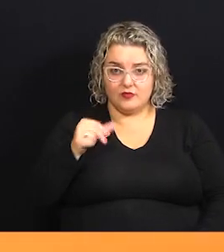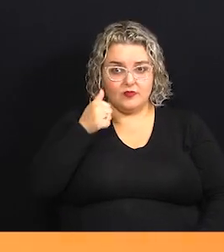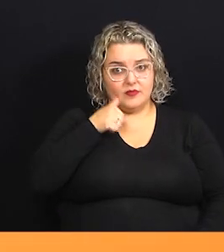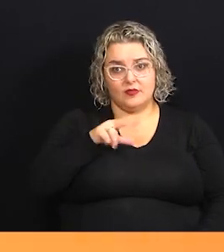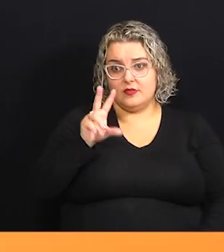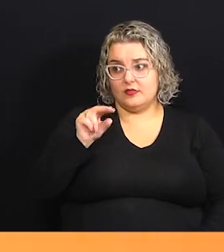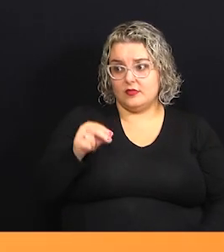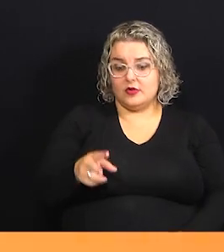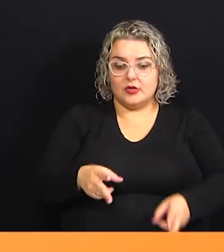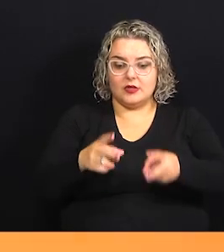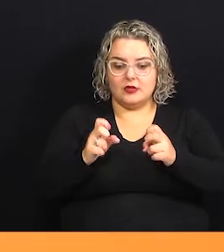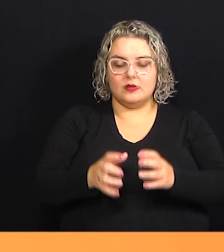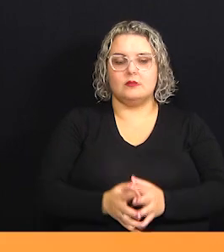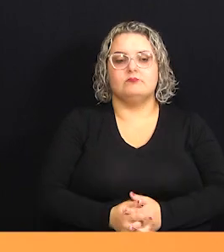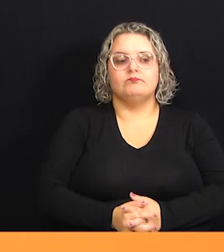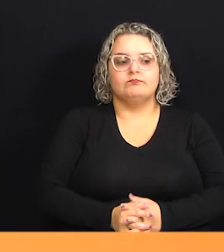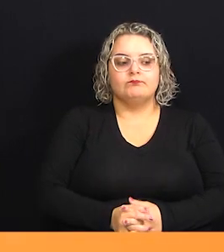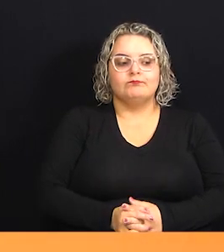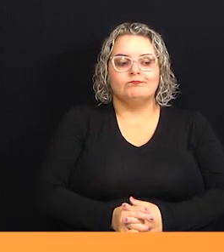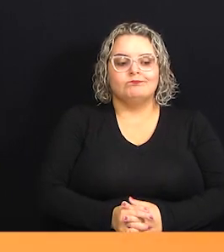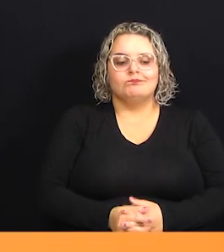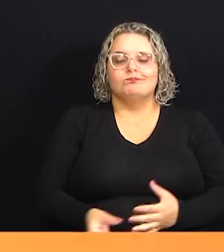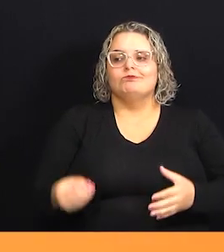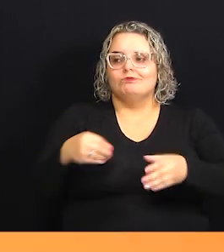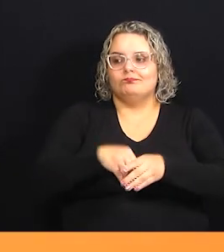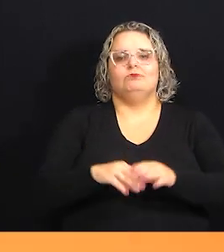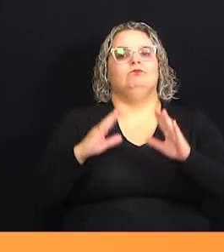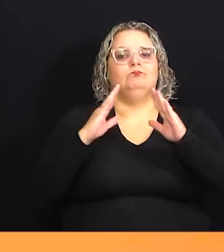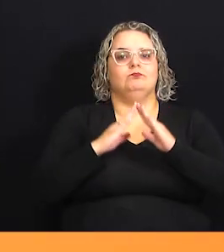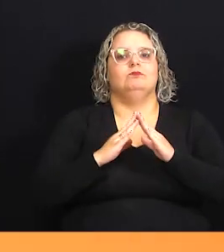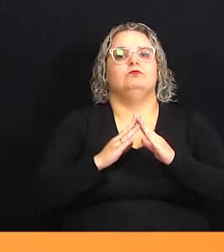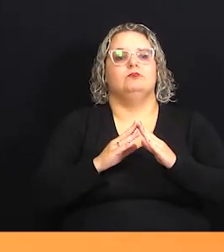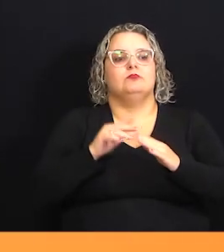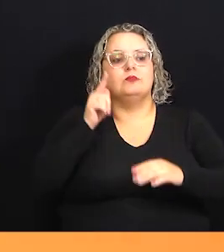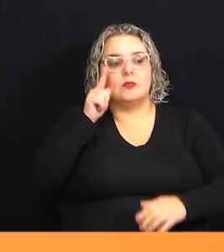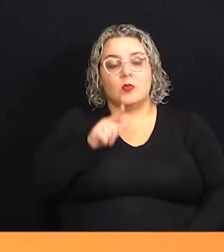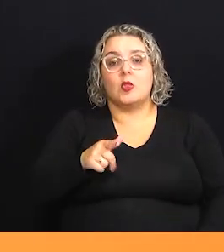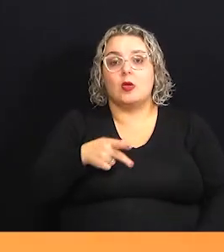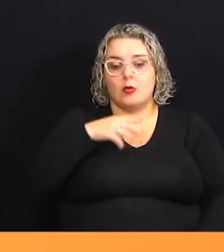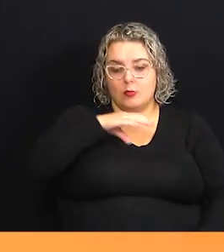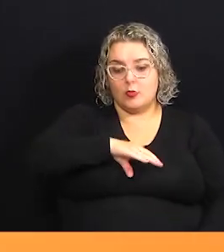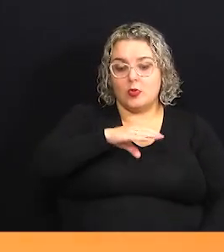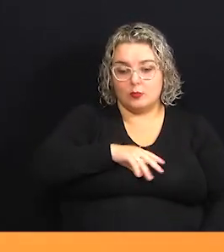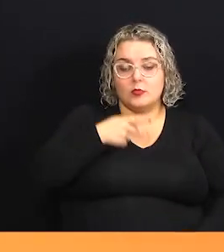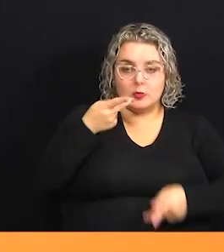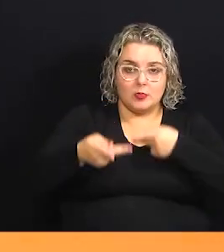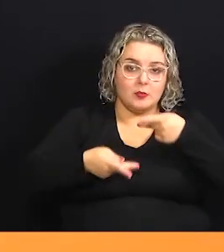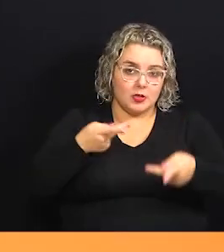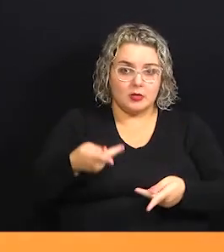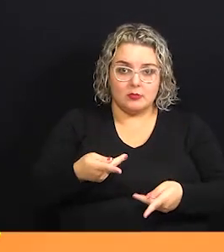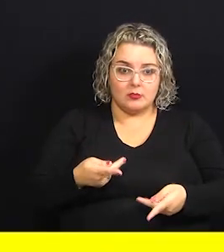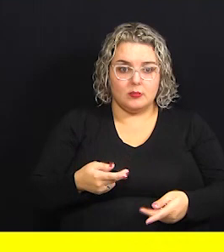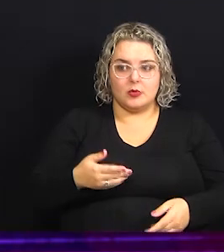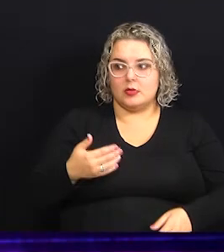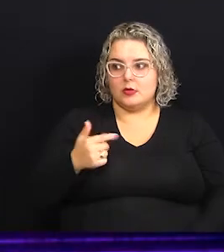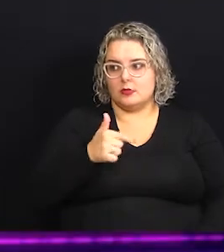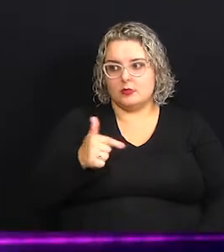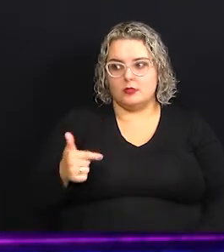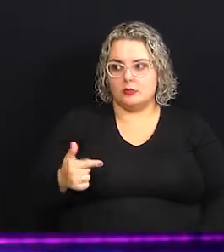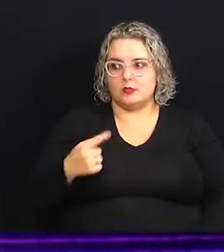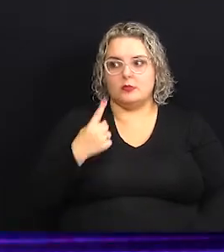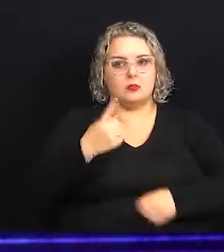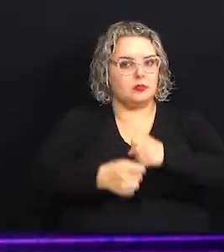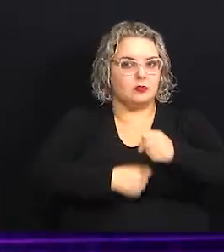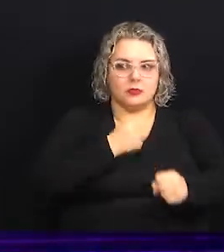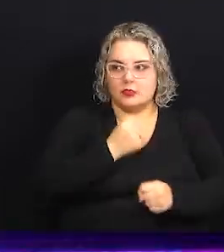eu percebia que em casa, quando eu achava que eu ia conseguir ficar falando mais português com ele, porque ele ficou mais de 1 ano sem ir para a escola, ele só queria